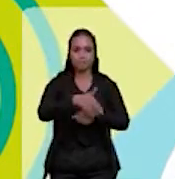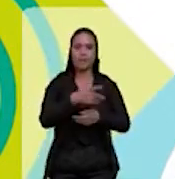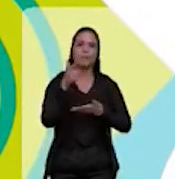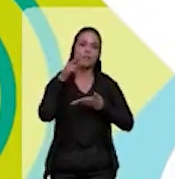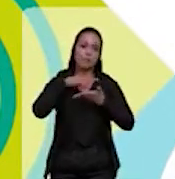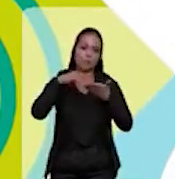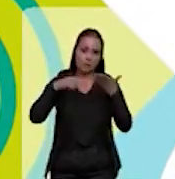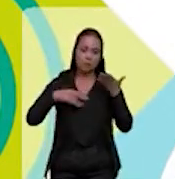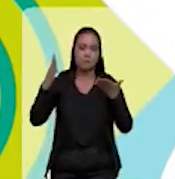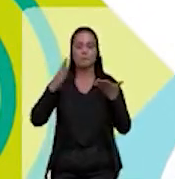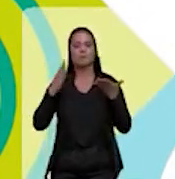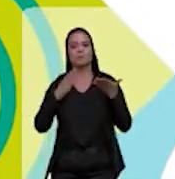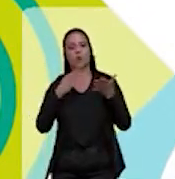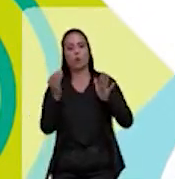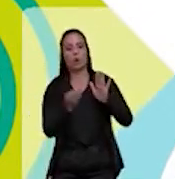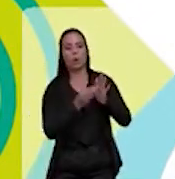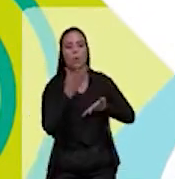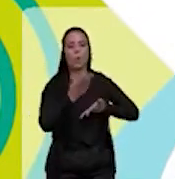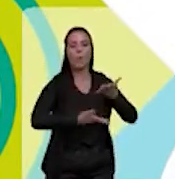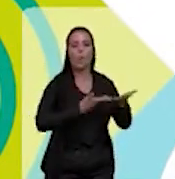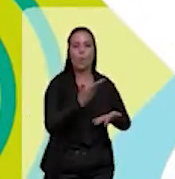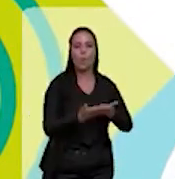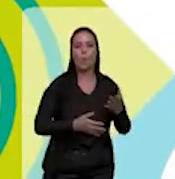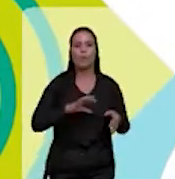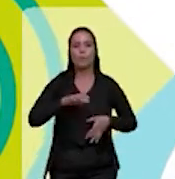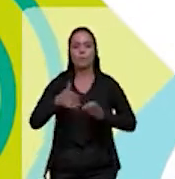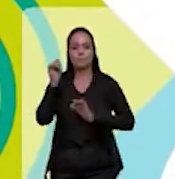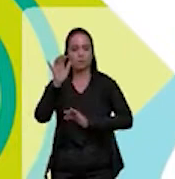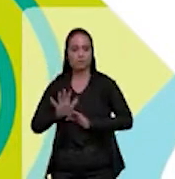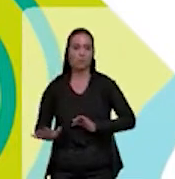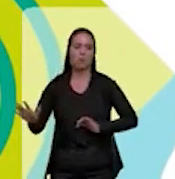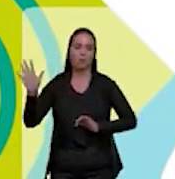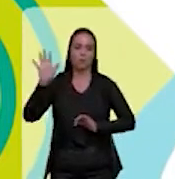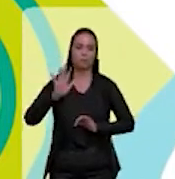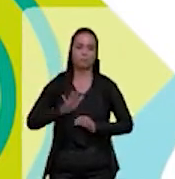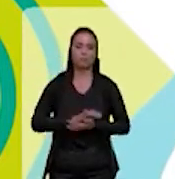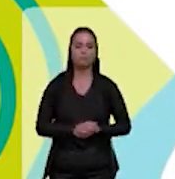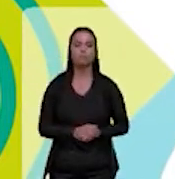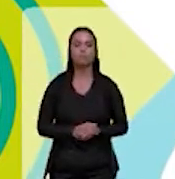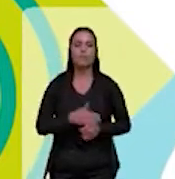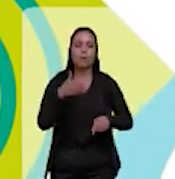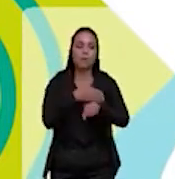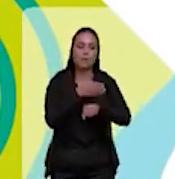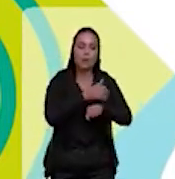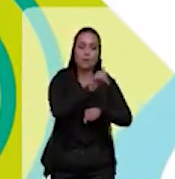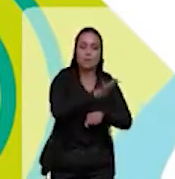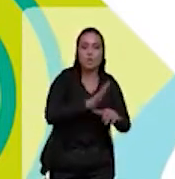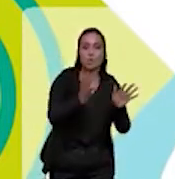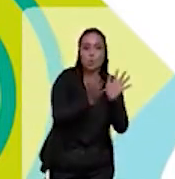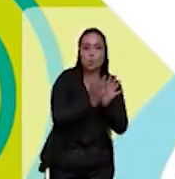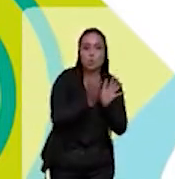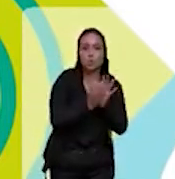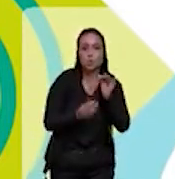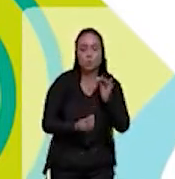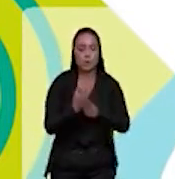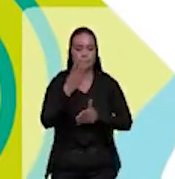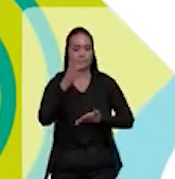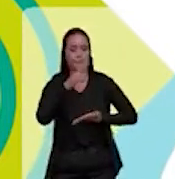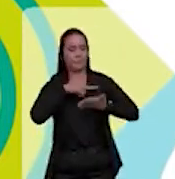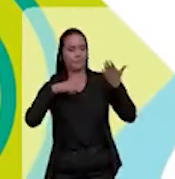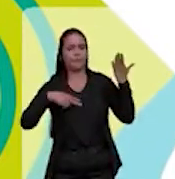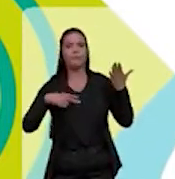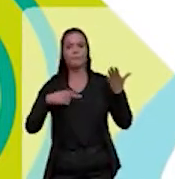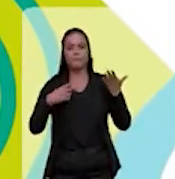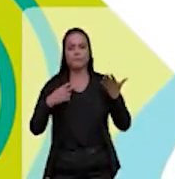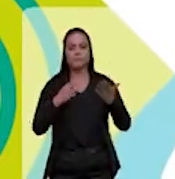brasileiro constituído em articulação com a formação nacional através desse conjunto de obras literárias